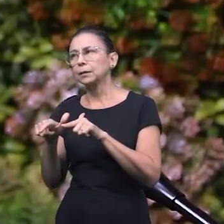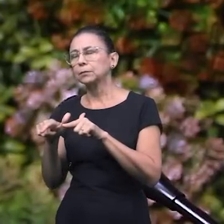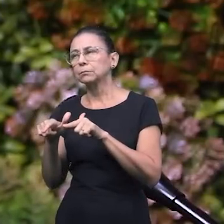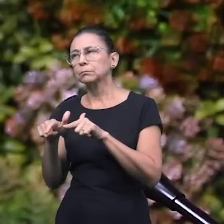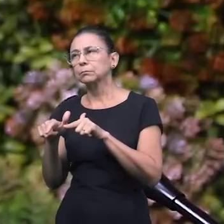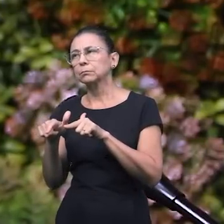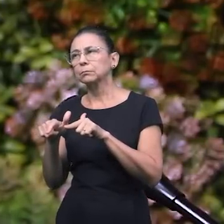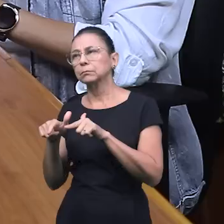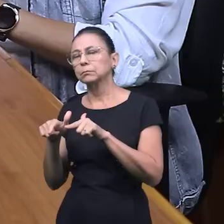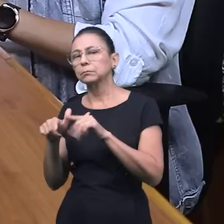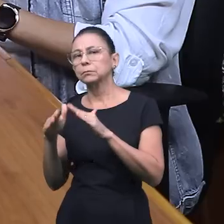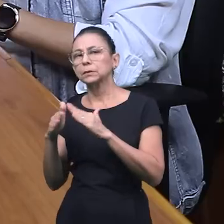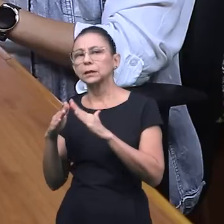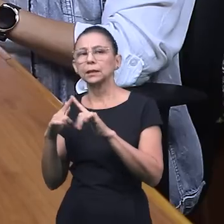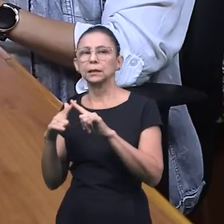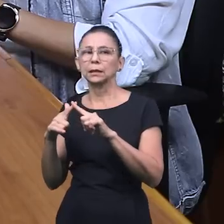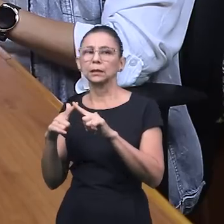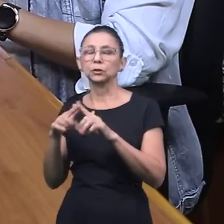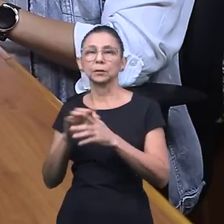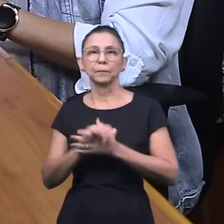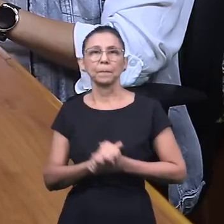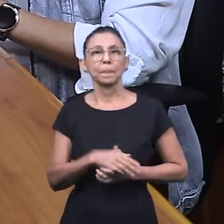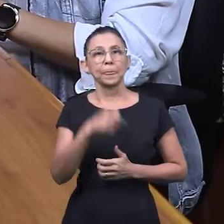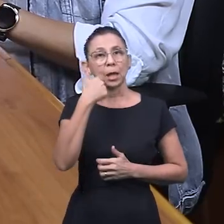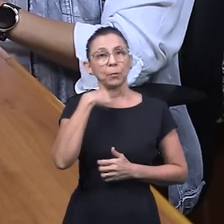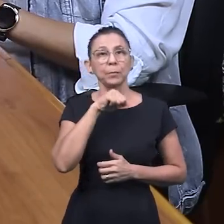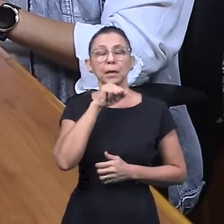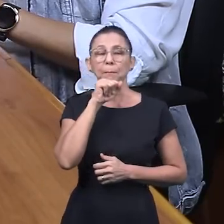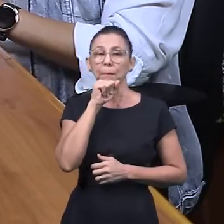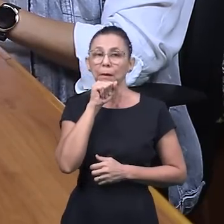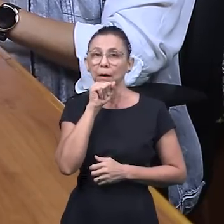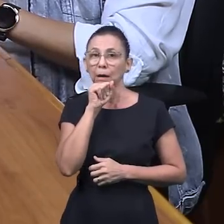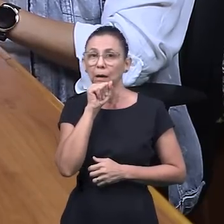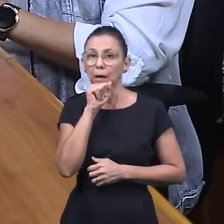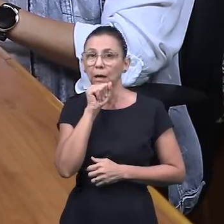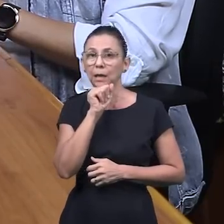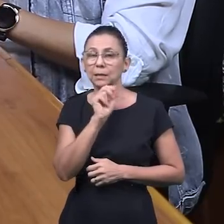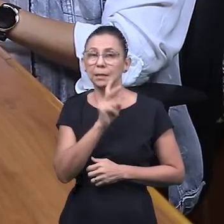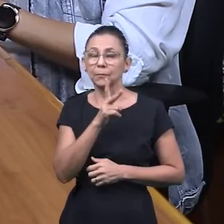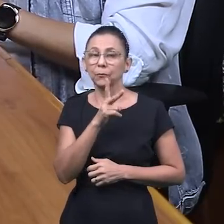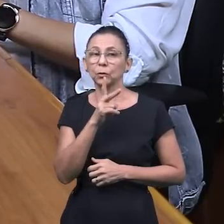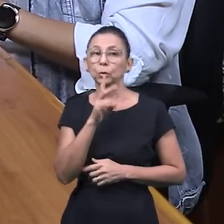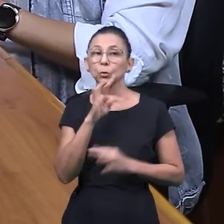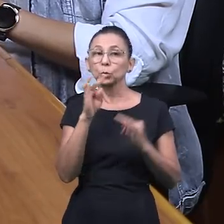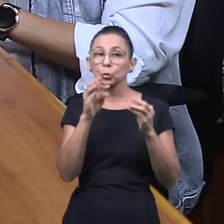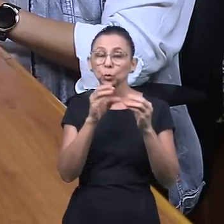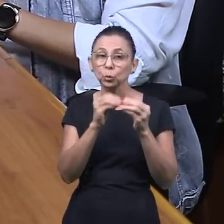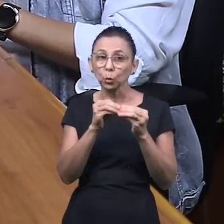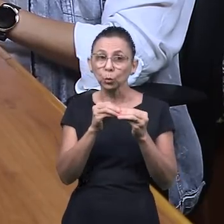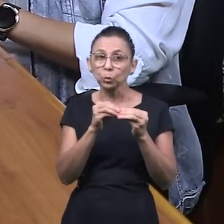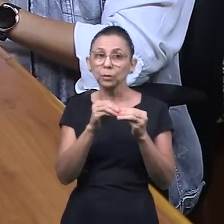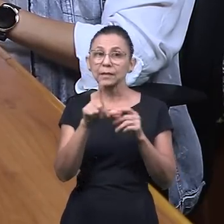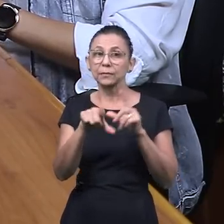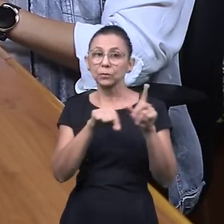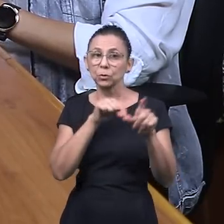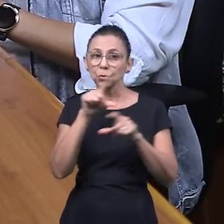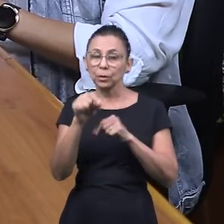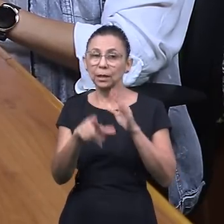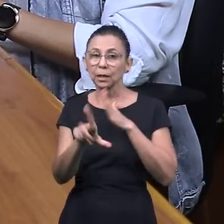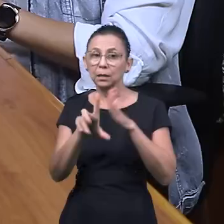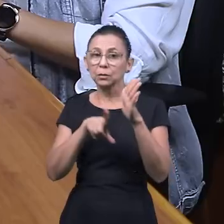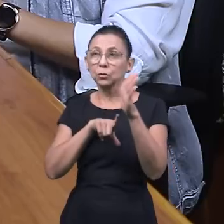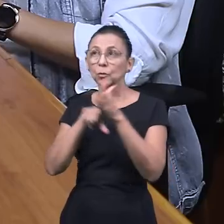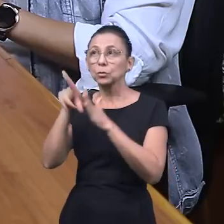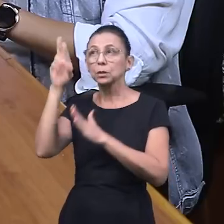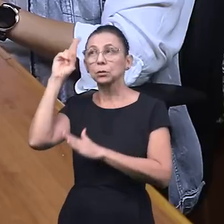óbvia na minha mente. Só que minha mãe sempre nos ensinou, em tudo que vocês forem fazer na vida, consultem ao Senhor. E quando eu consultei, o